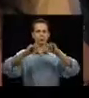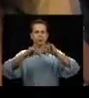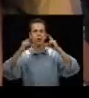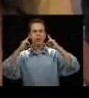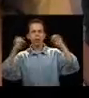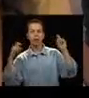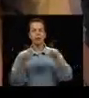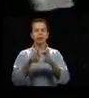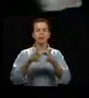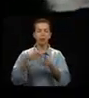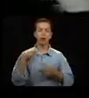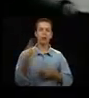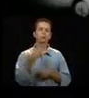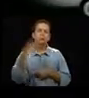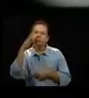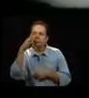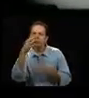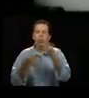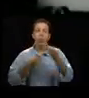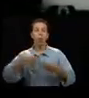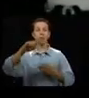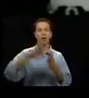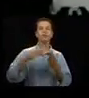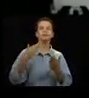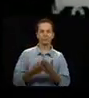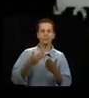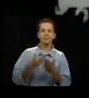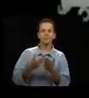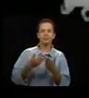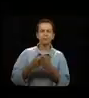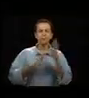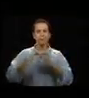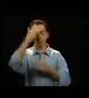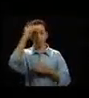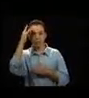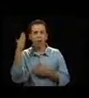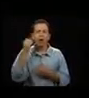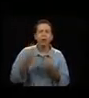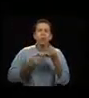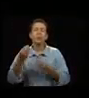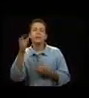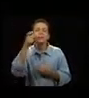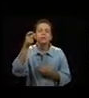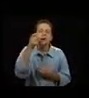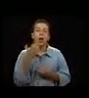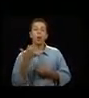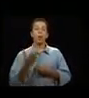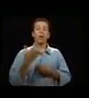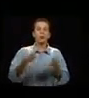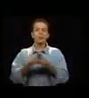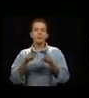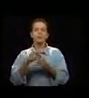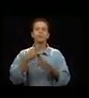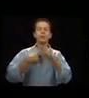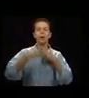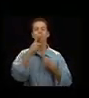alto-falante anunciando e ia chegar a essa escola e as pessoas não acreditavam muito. Eu vi minha